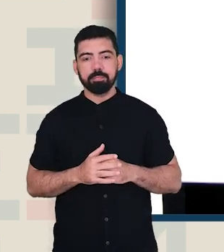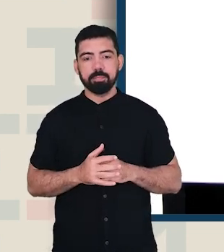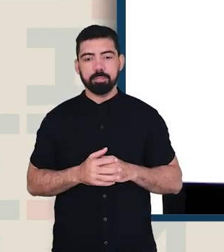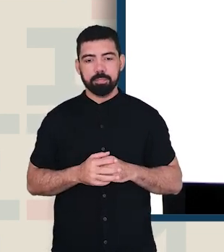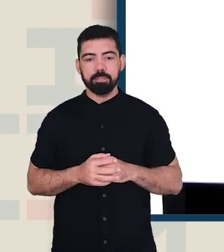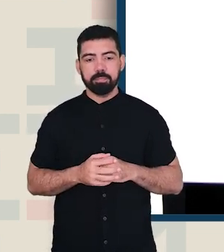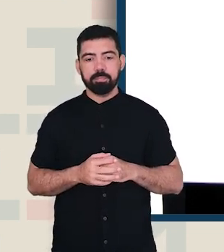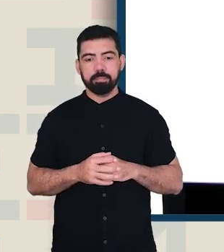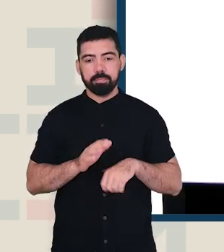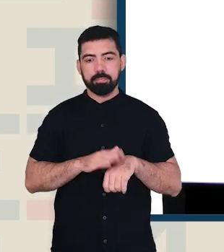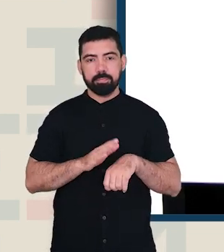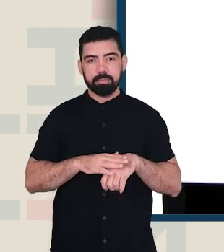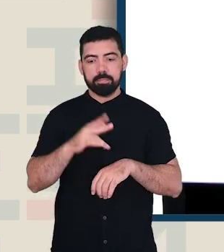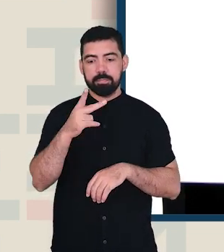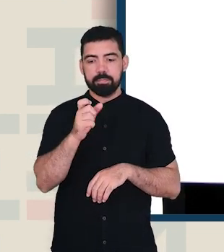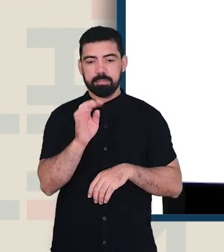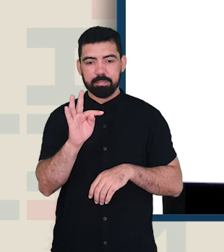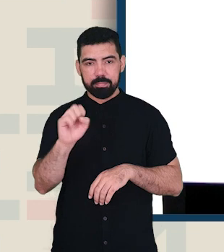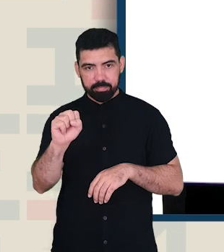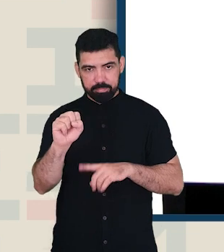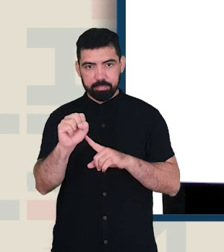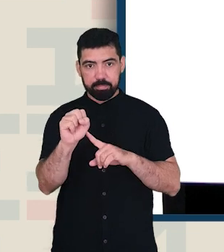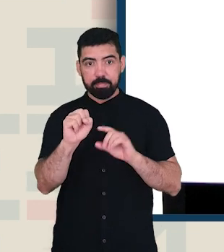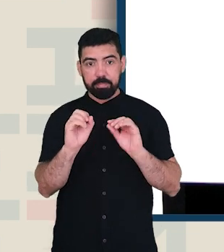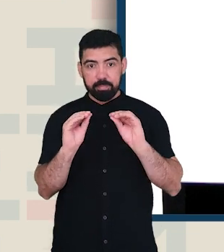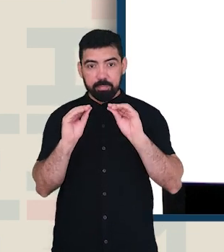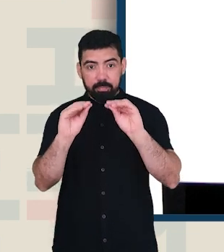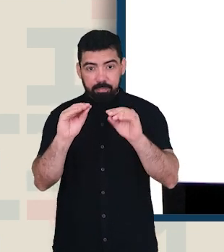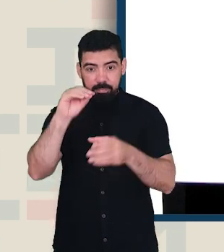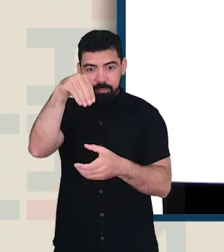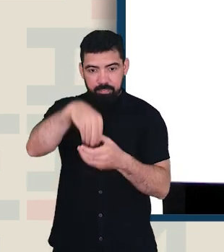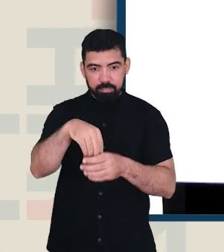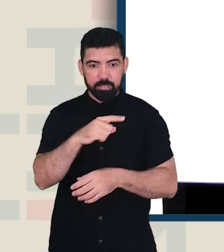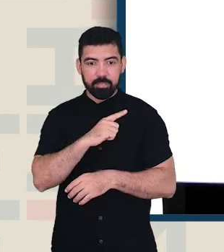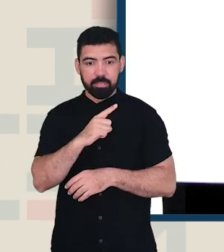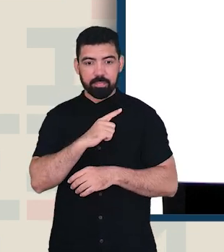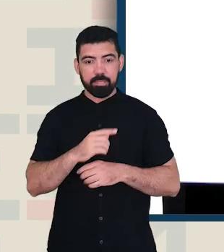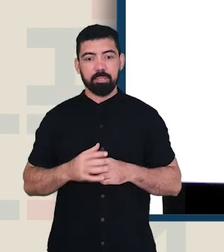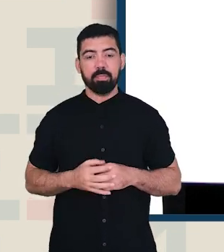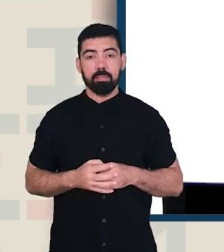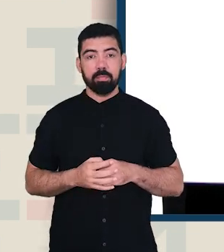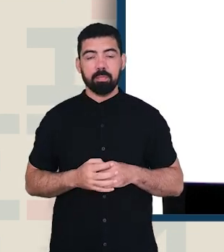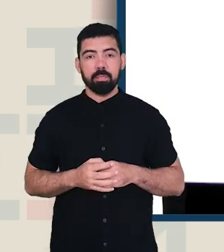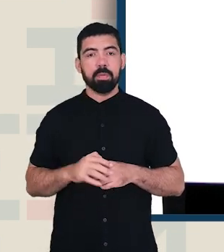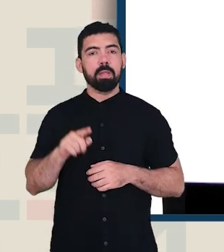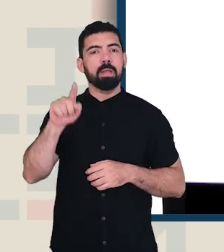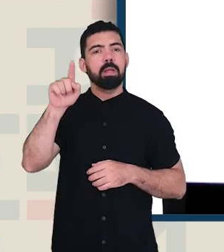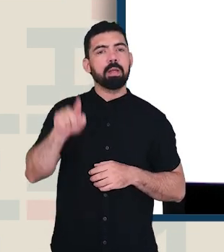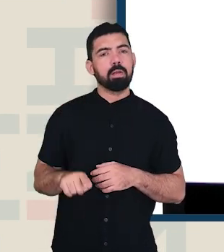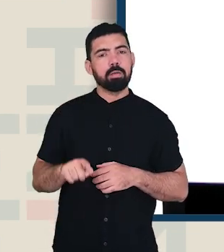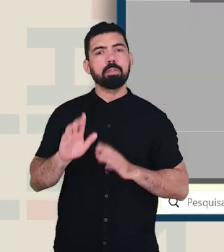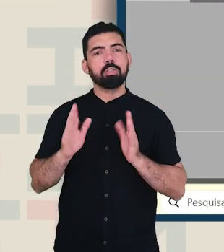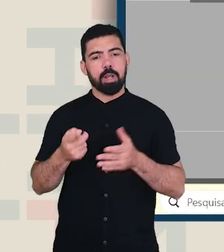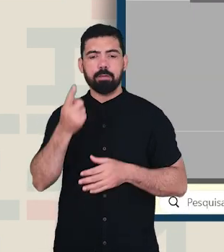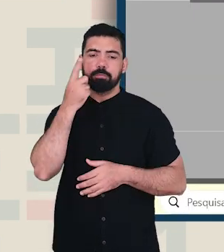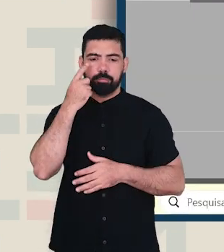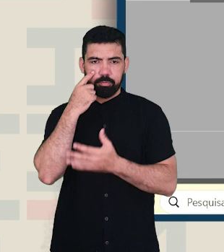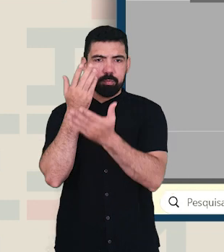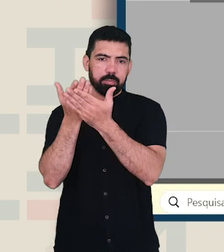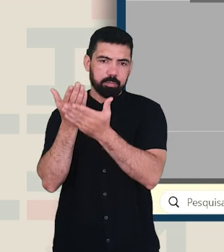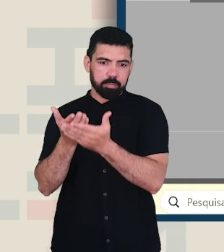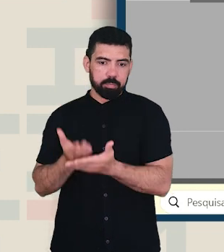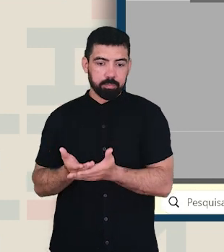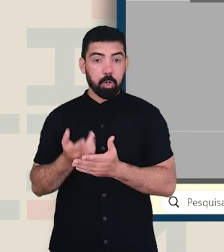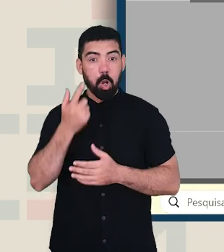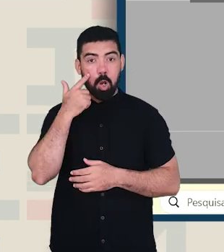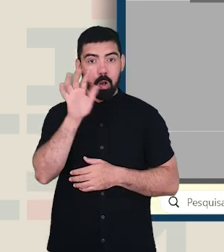abstrações, chamam de patch. Alguns patches que, alguns deles já vimos, onde